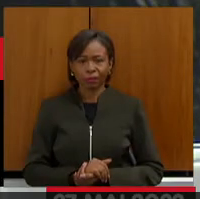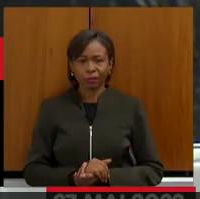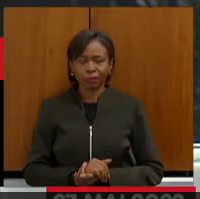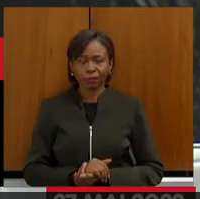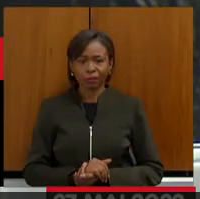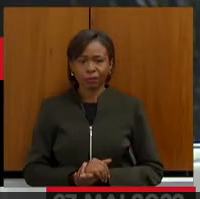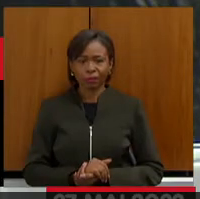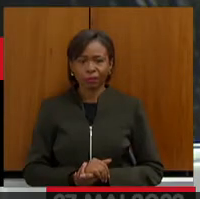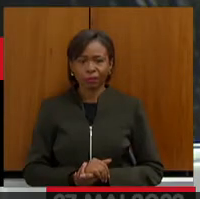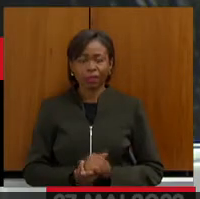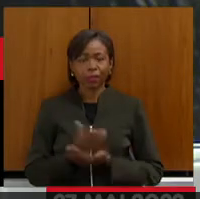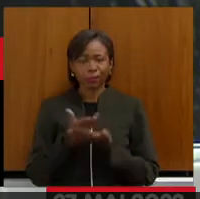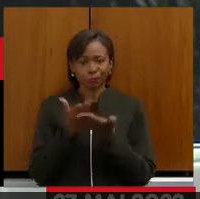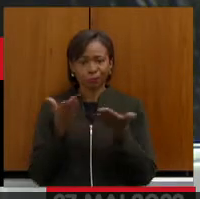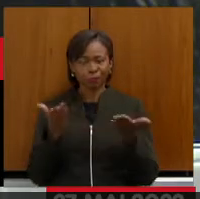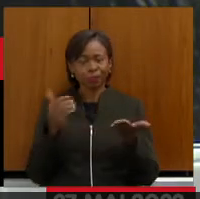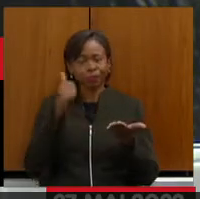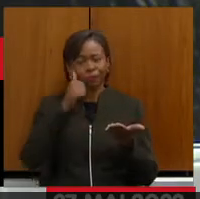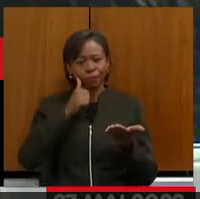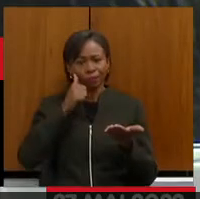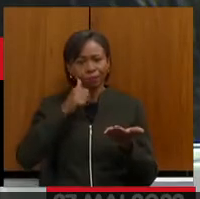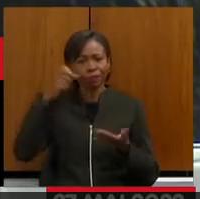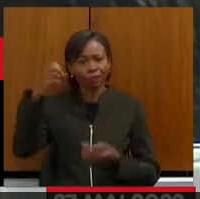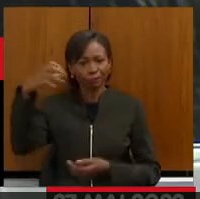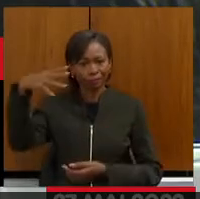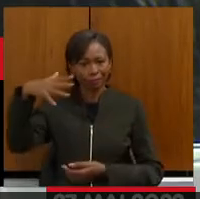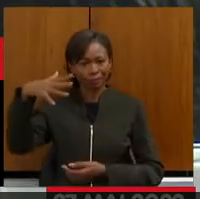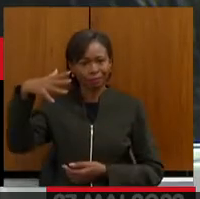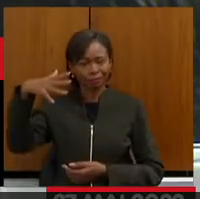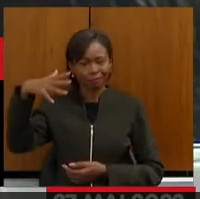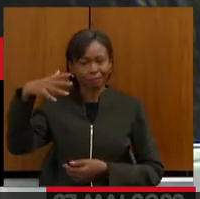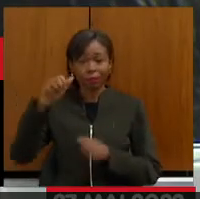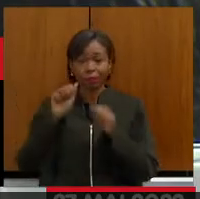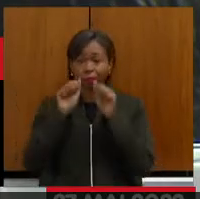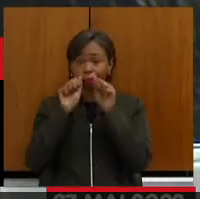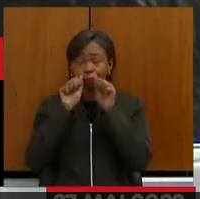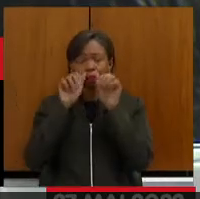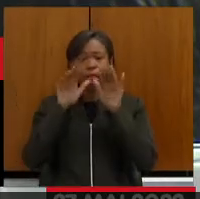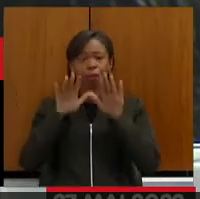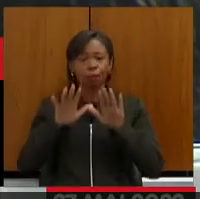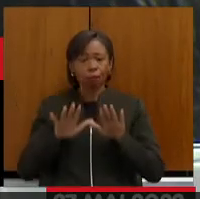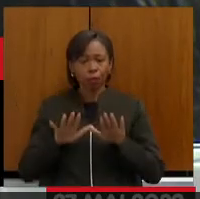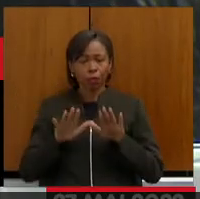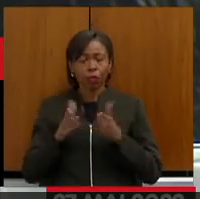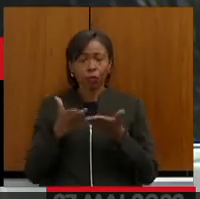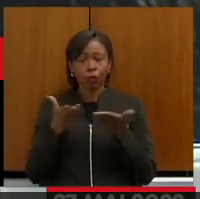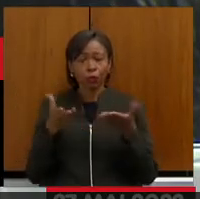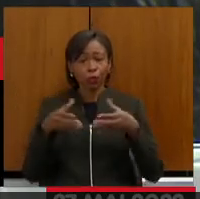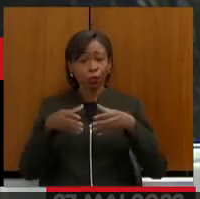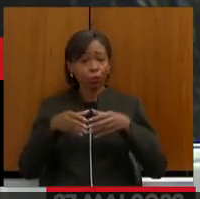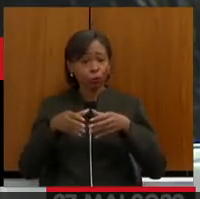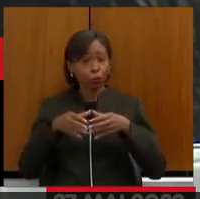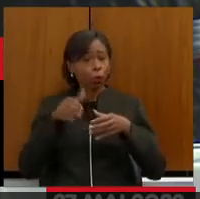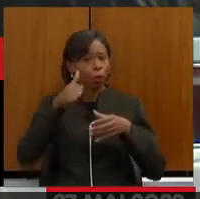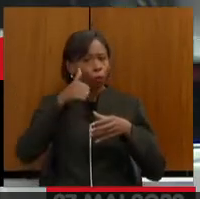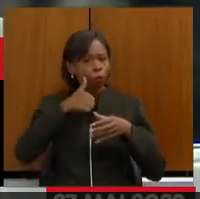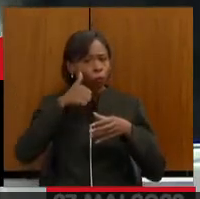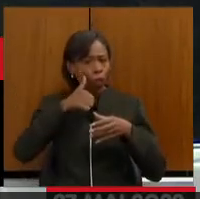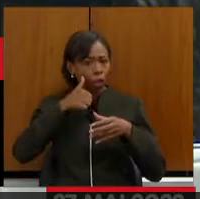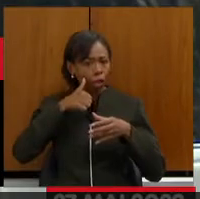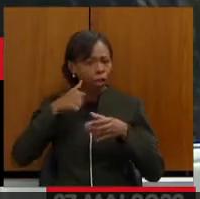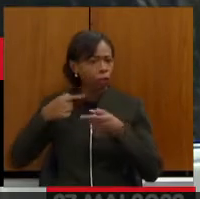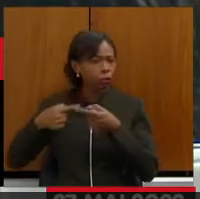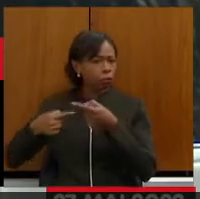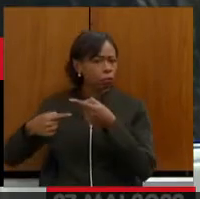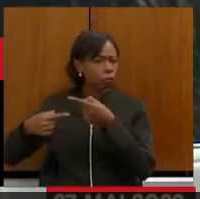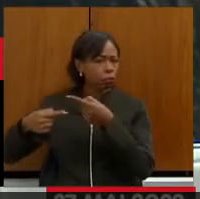todas as mulheres aqui a benção as mulheres que vive antes mesmo de nós temos